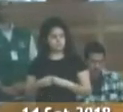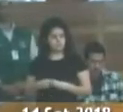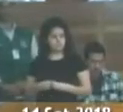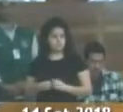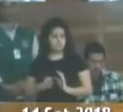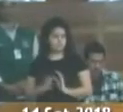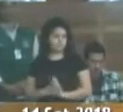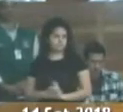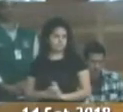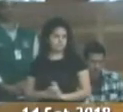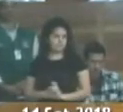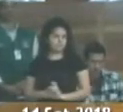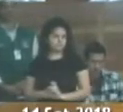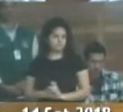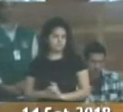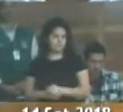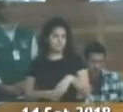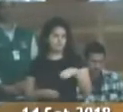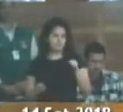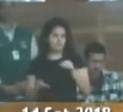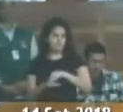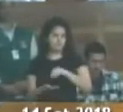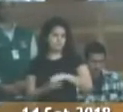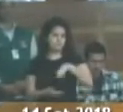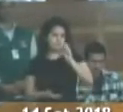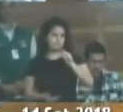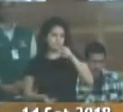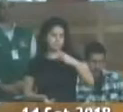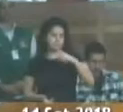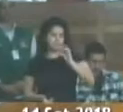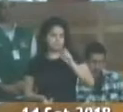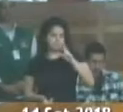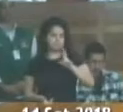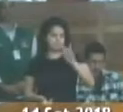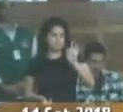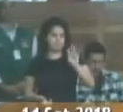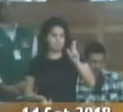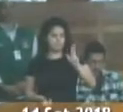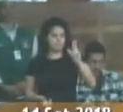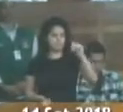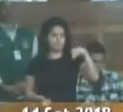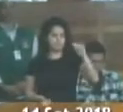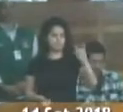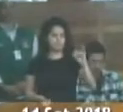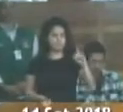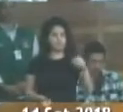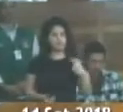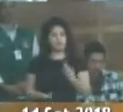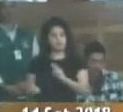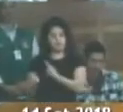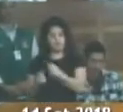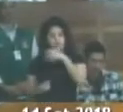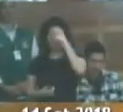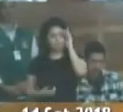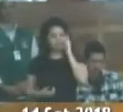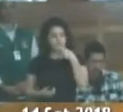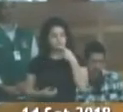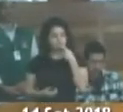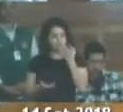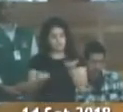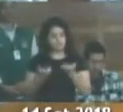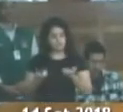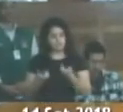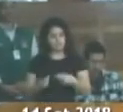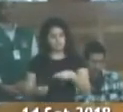a especulação imobiliária e a falta de oportunidade nos afasta do seu modo de vida. E aí vem alguém que deseja privatizar a